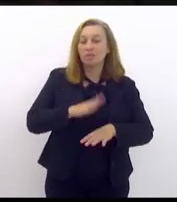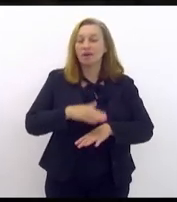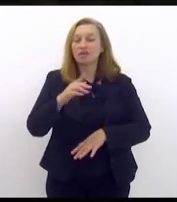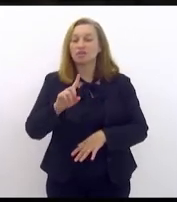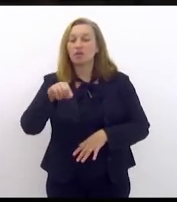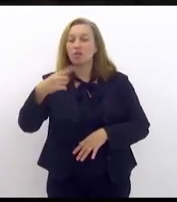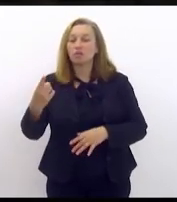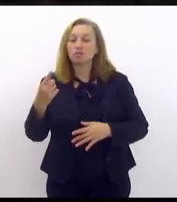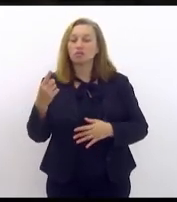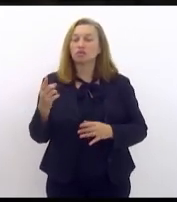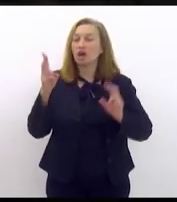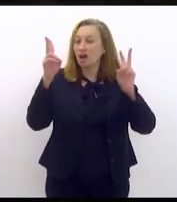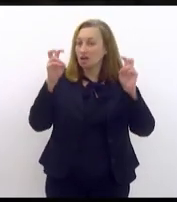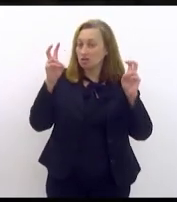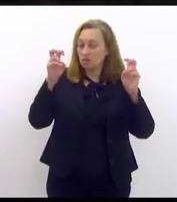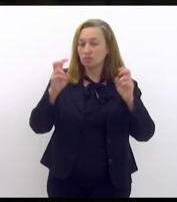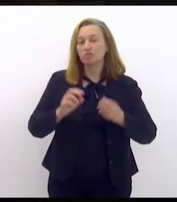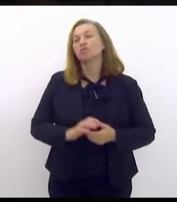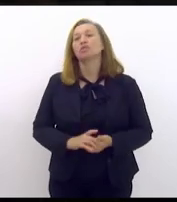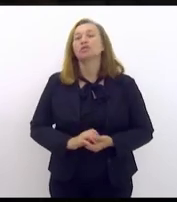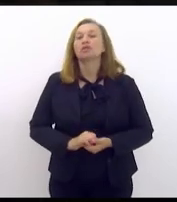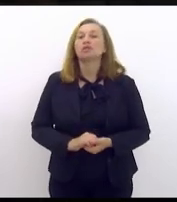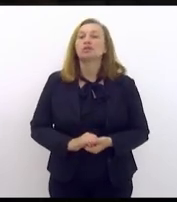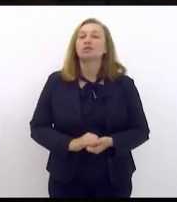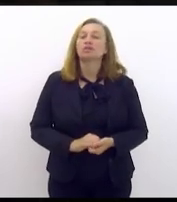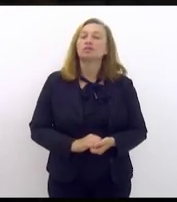outros dados que julgo